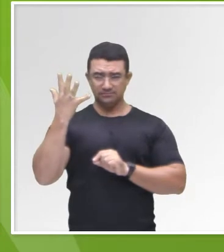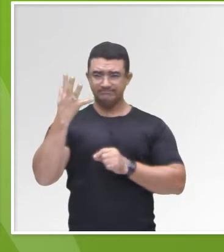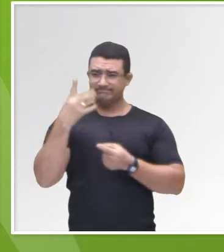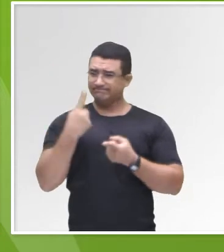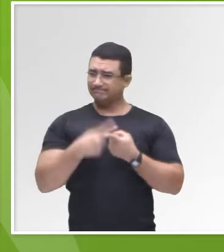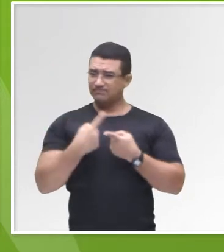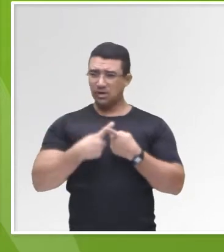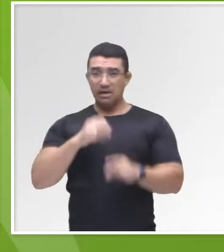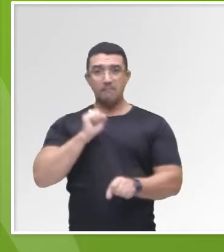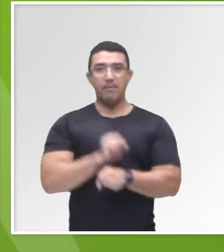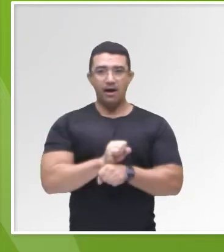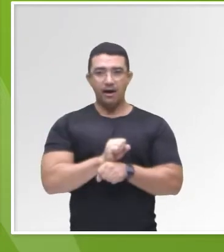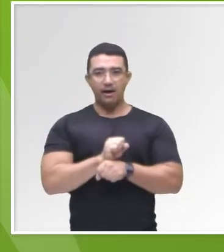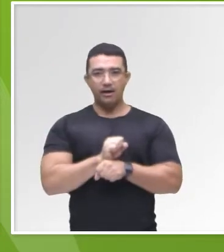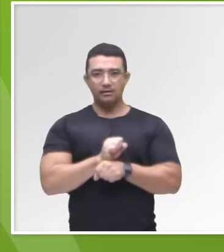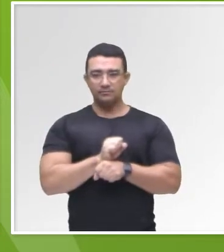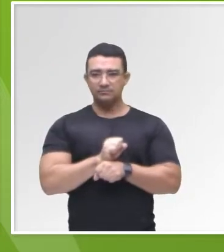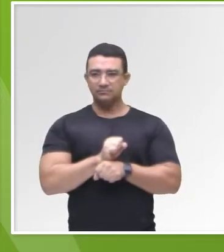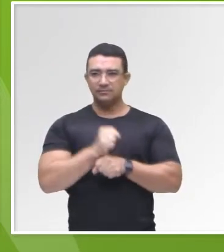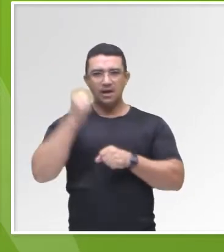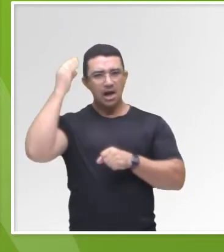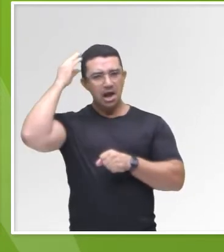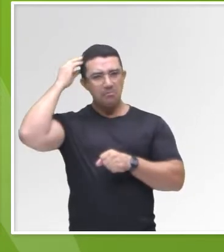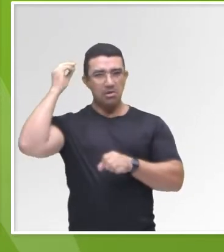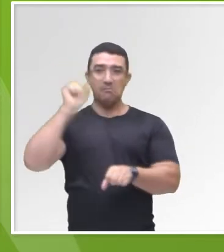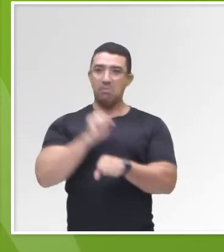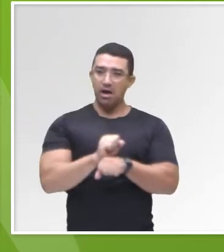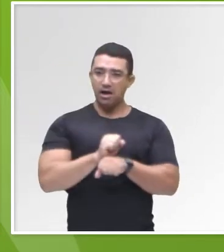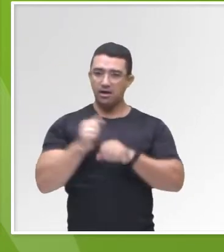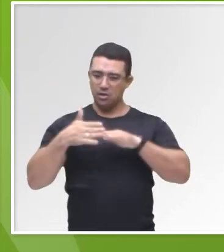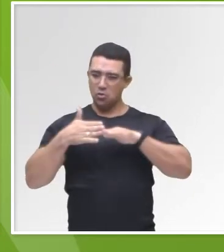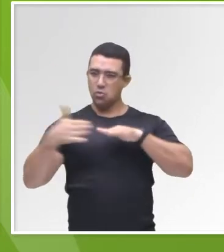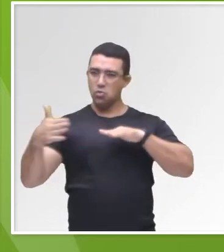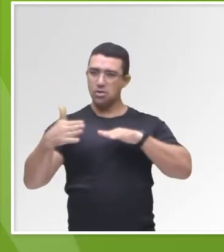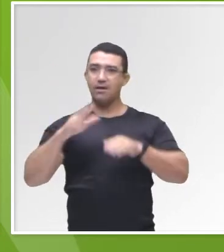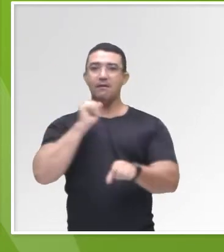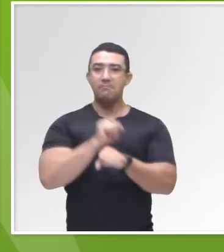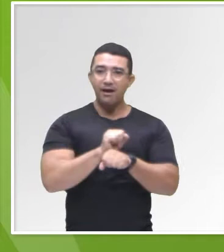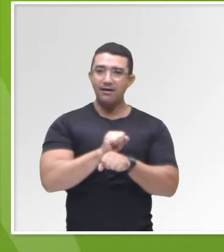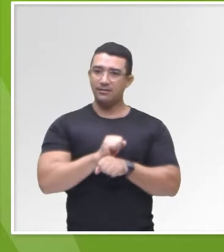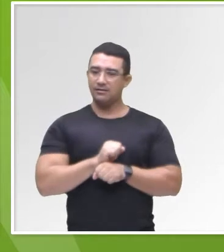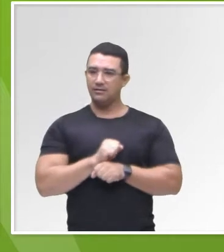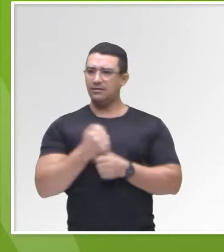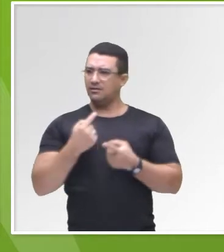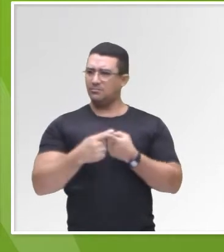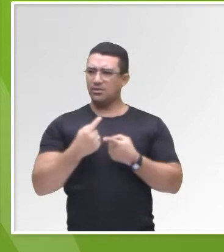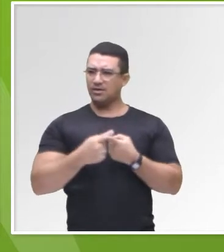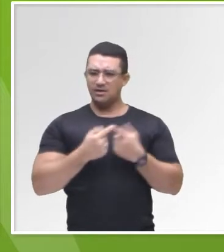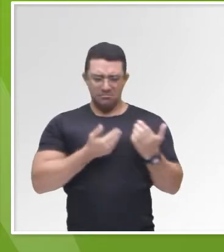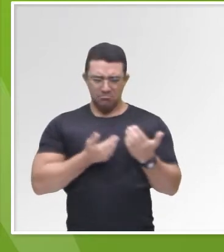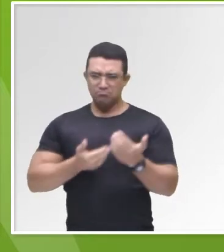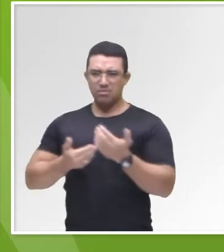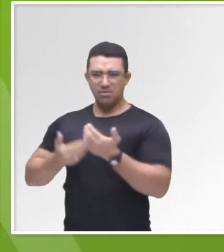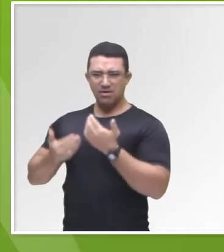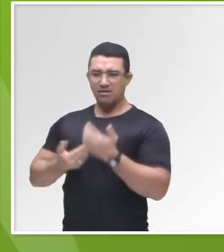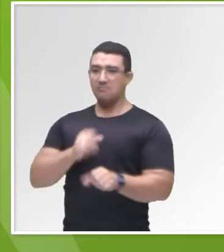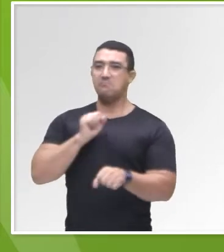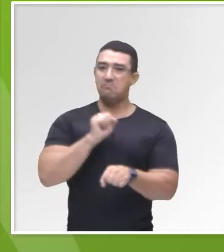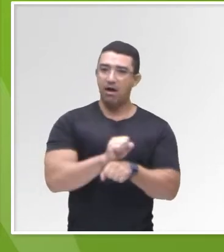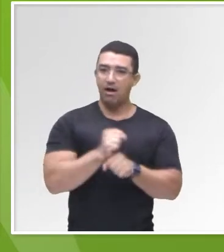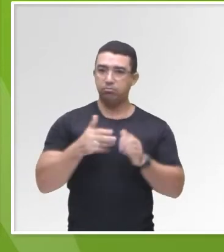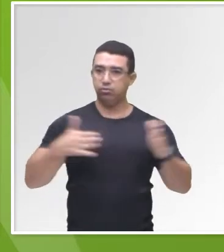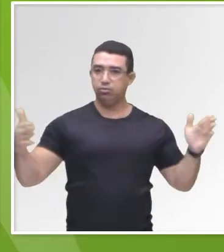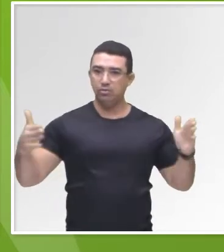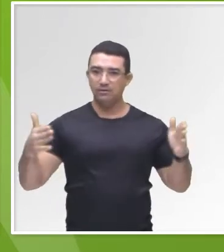de crescer o cabelo, não para de crescer as unhas? E como aquele bebezinho que era tão pequenininho fica lá um adulto, né, mais